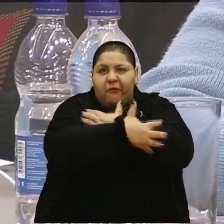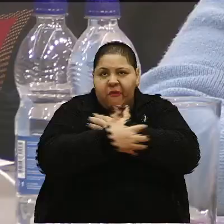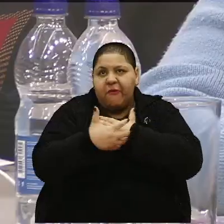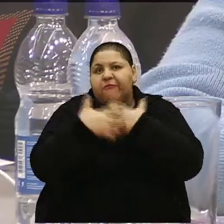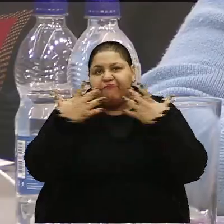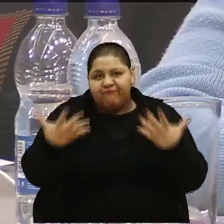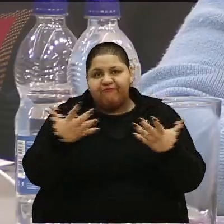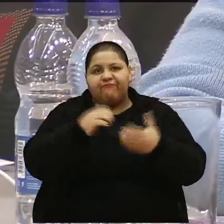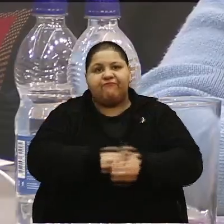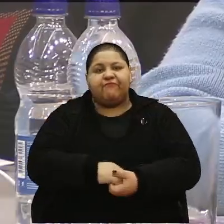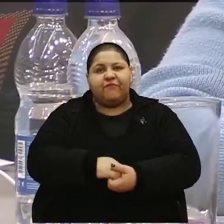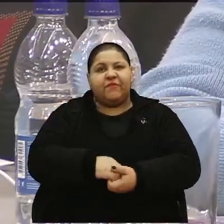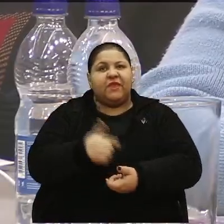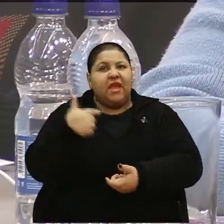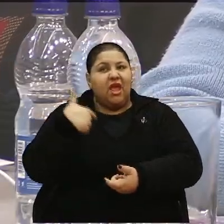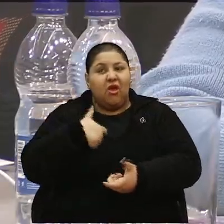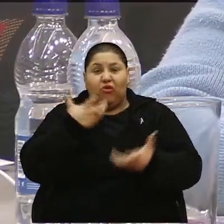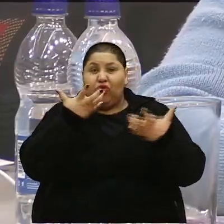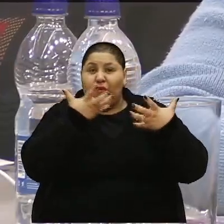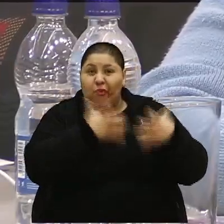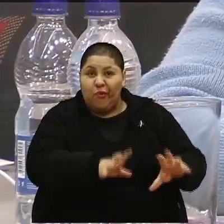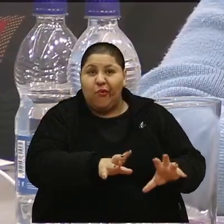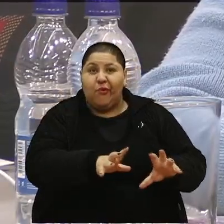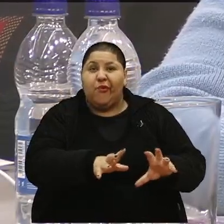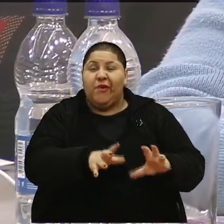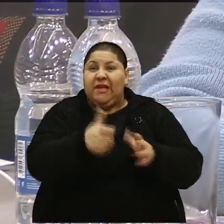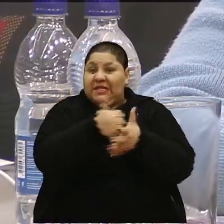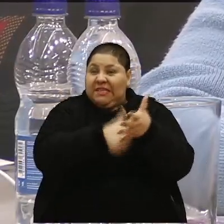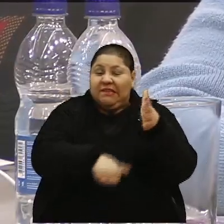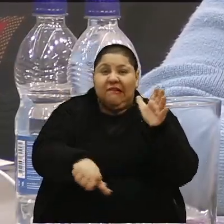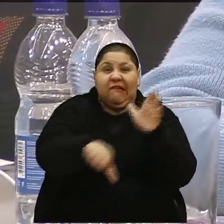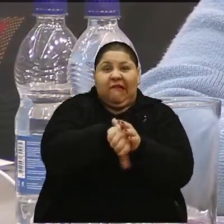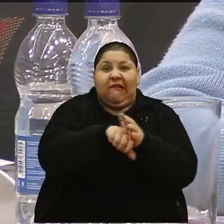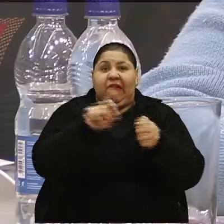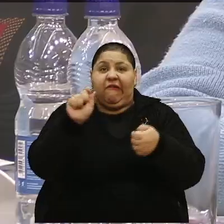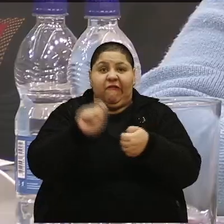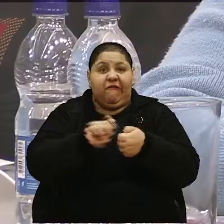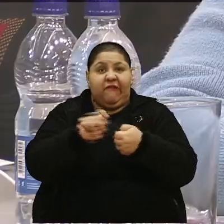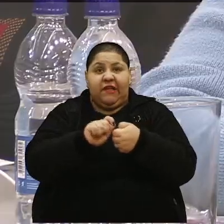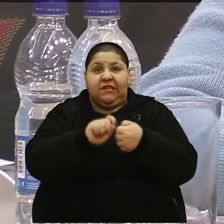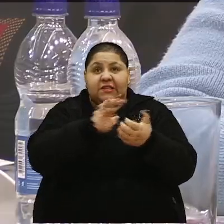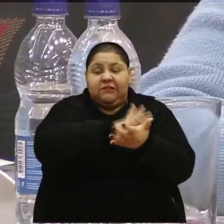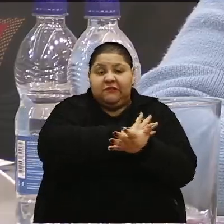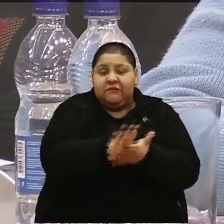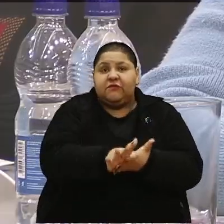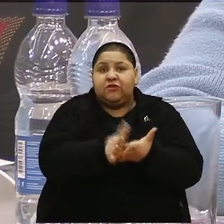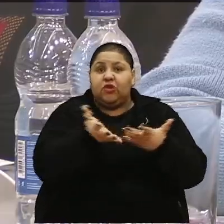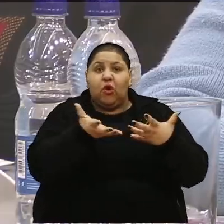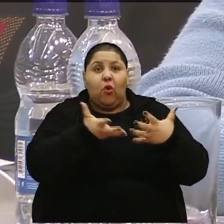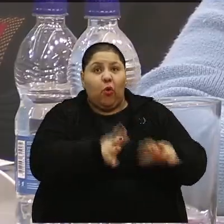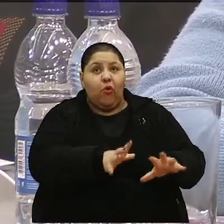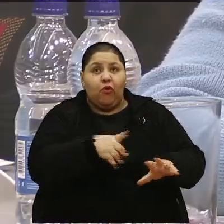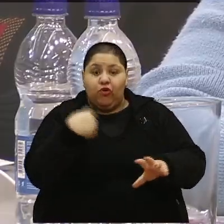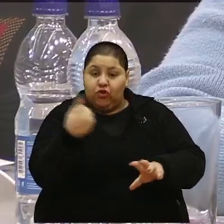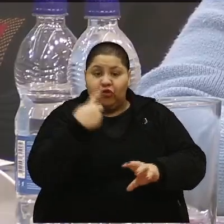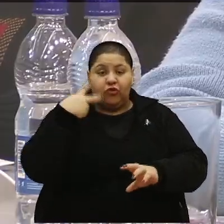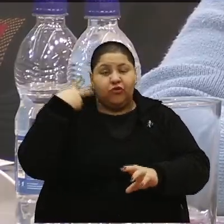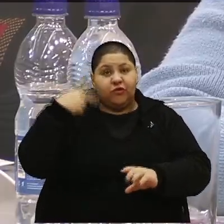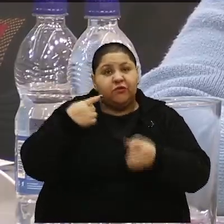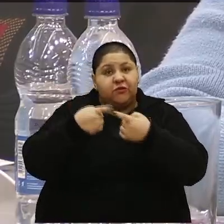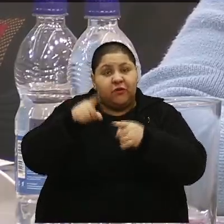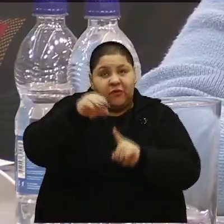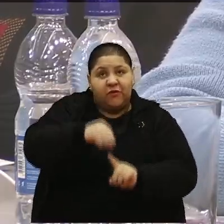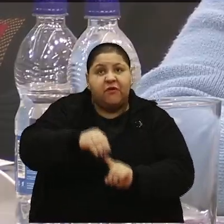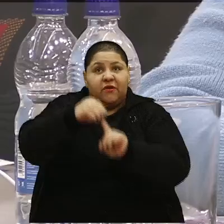religioso. Então, eu rechaço esses marginais que fazem qualquer tipo de preconceito contra não somente nós, vereadores, mas